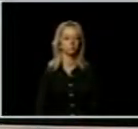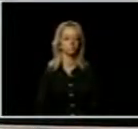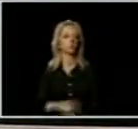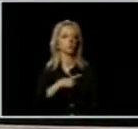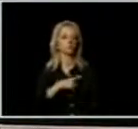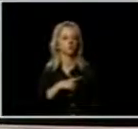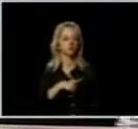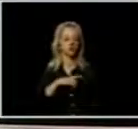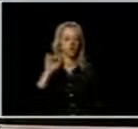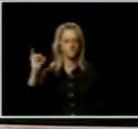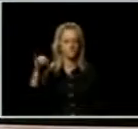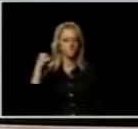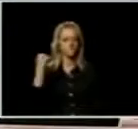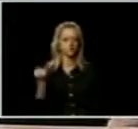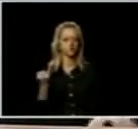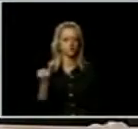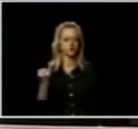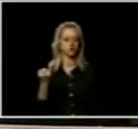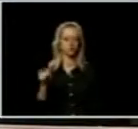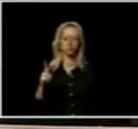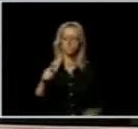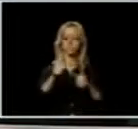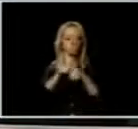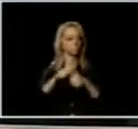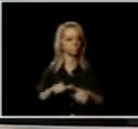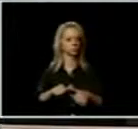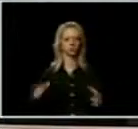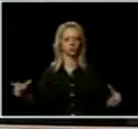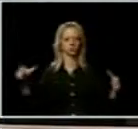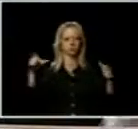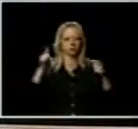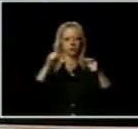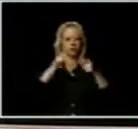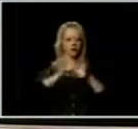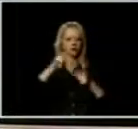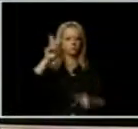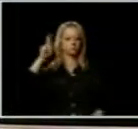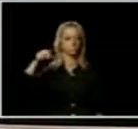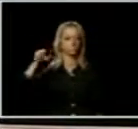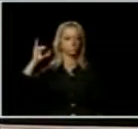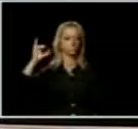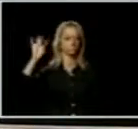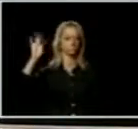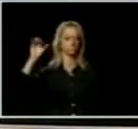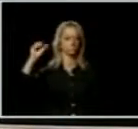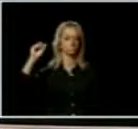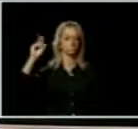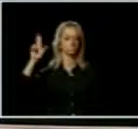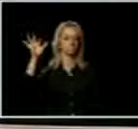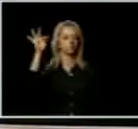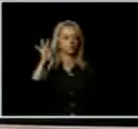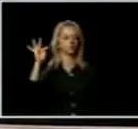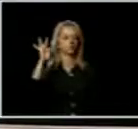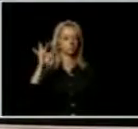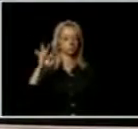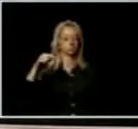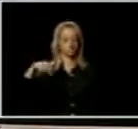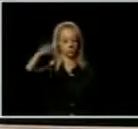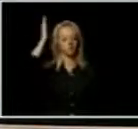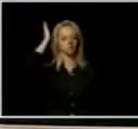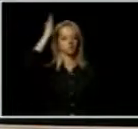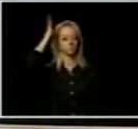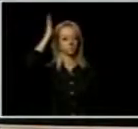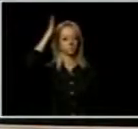esteja interligada à Universidade de Taubaté, porque nós sabemos dos impasses que ocorrem